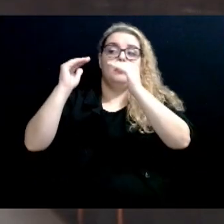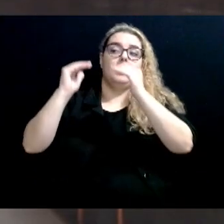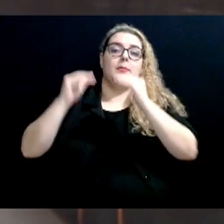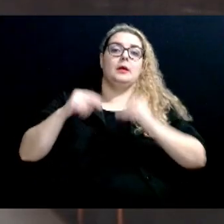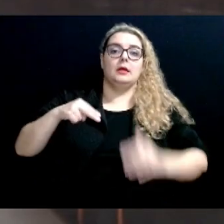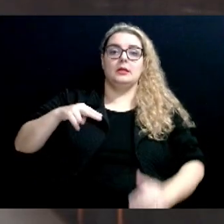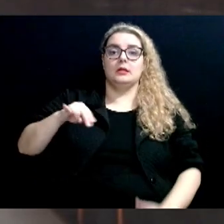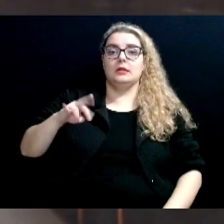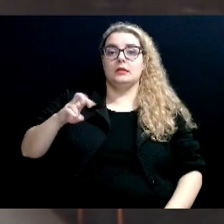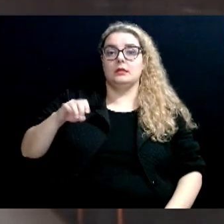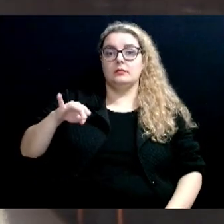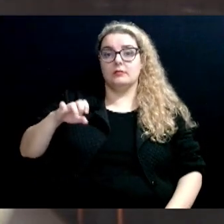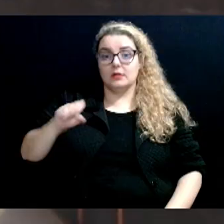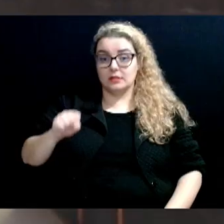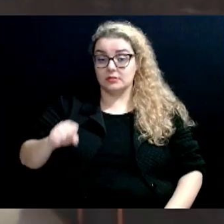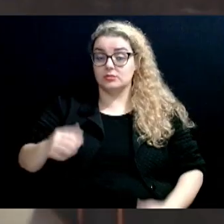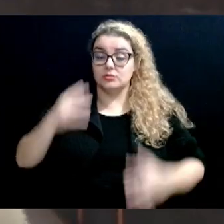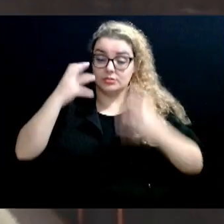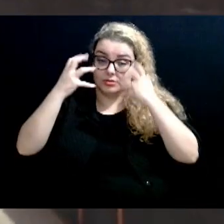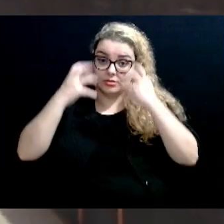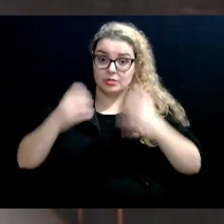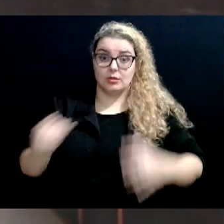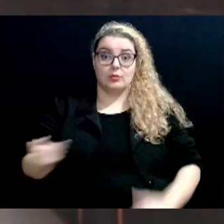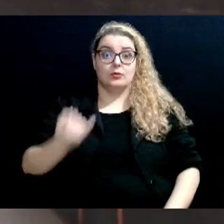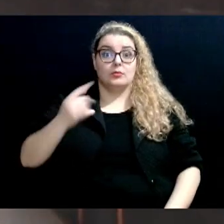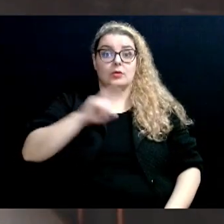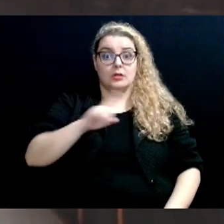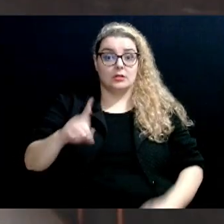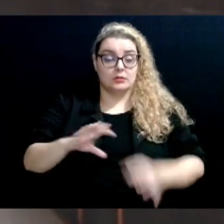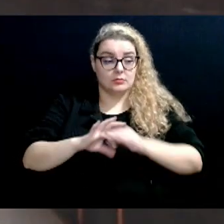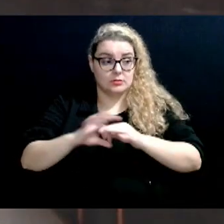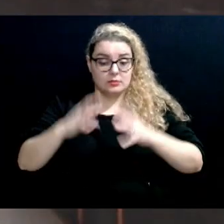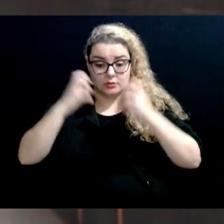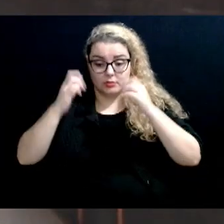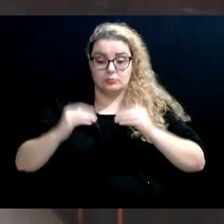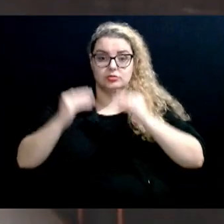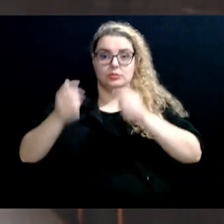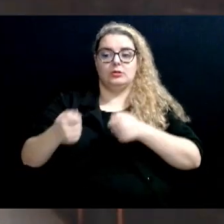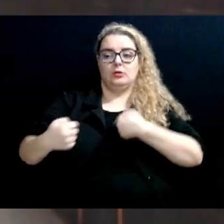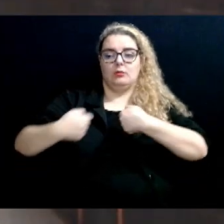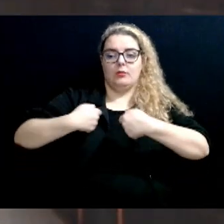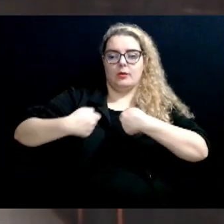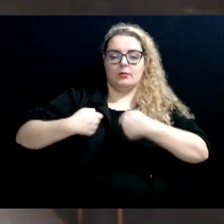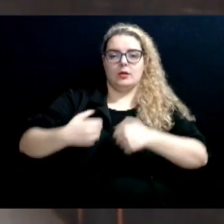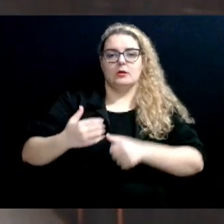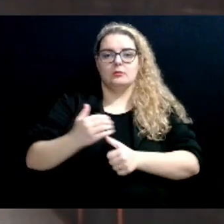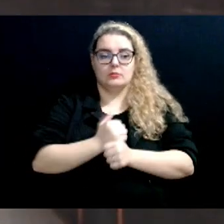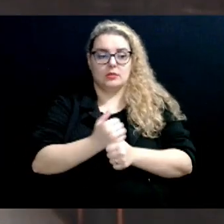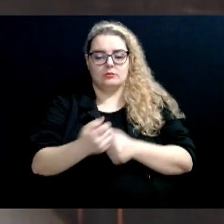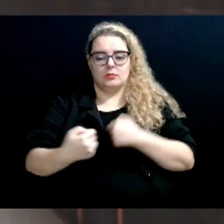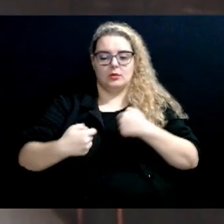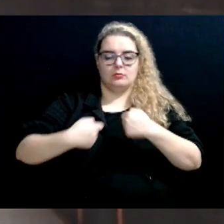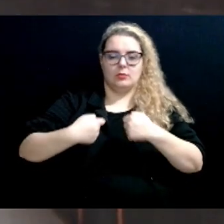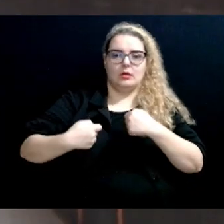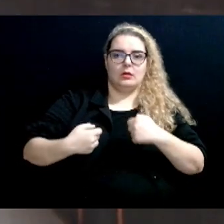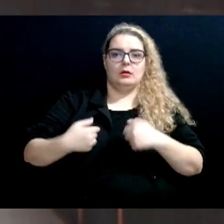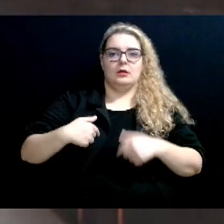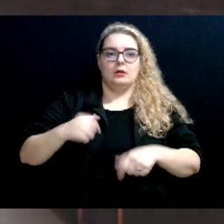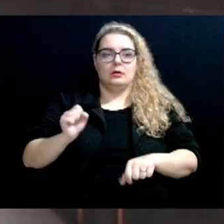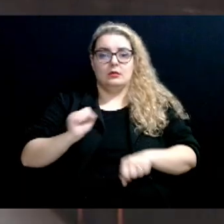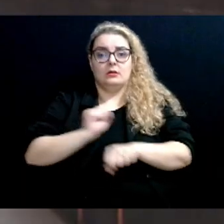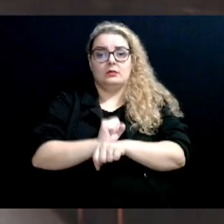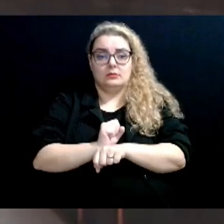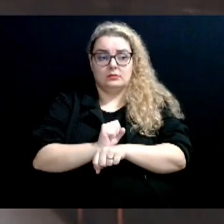O importante é não deixar que esse estresse domine a ponto de você ficar paralisado